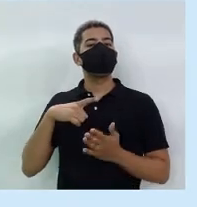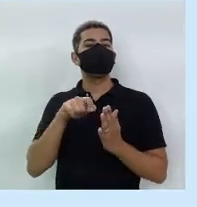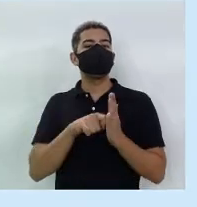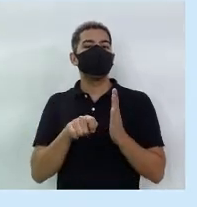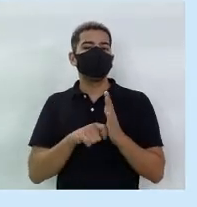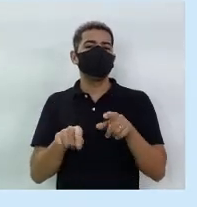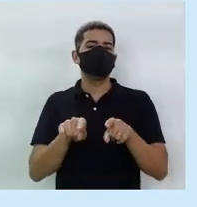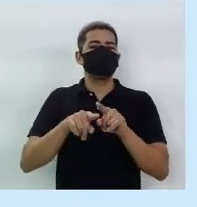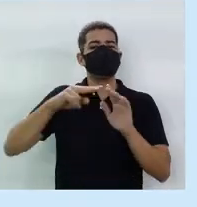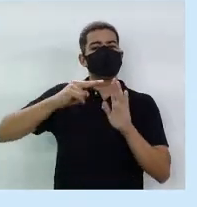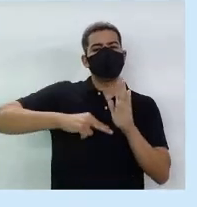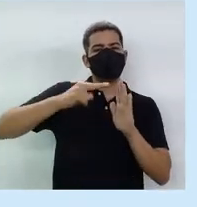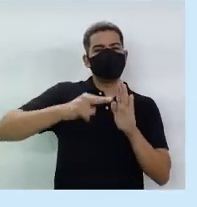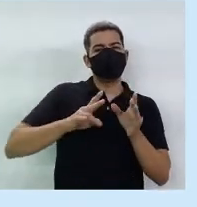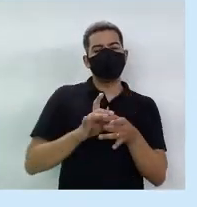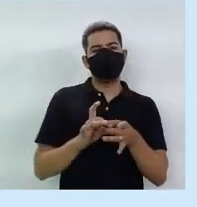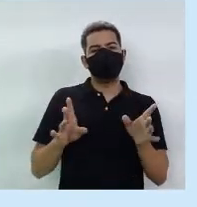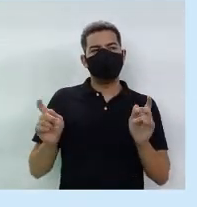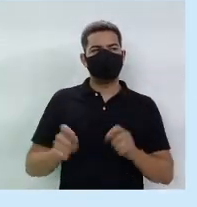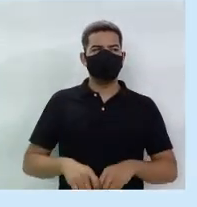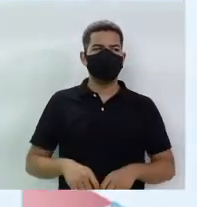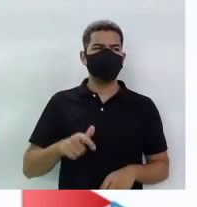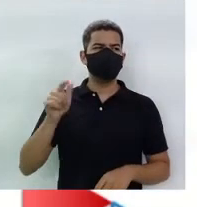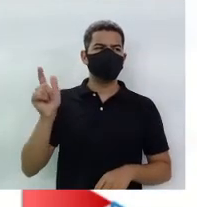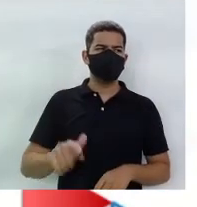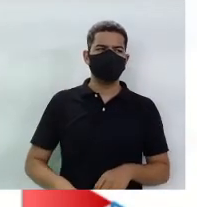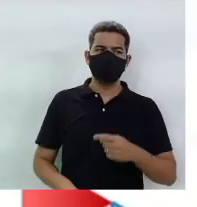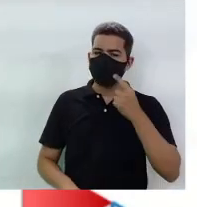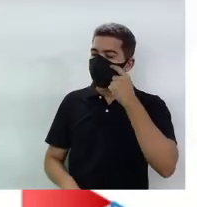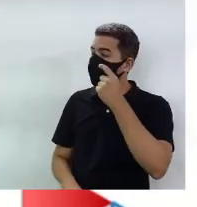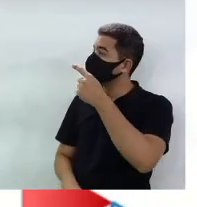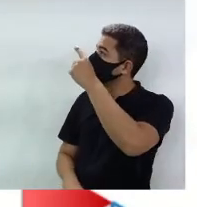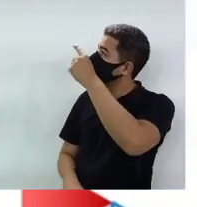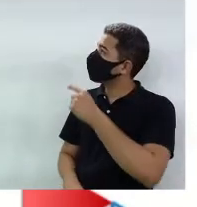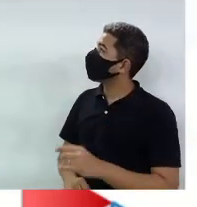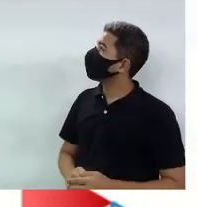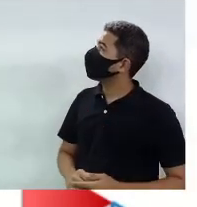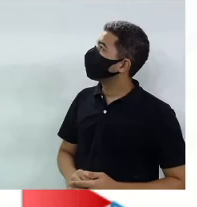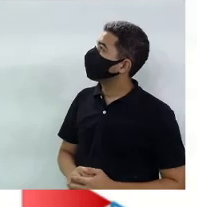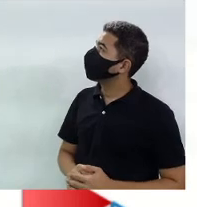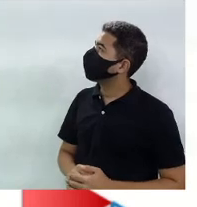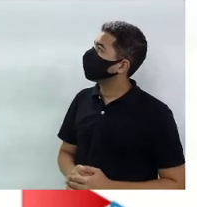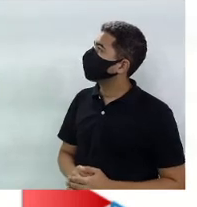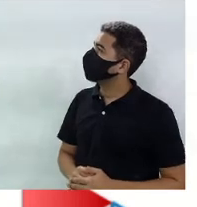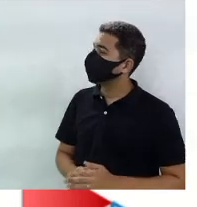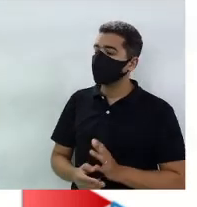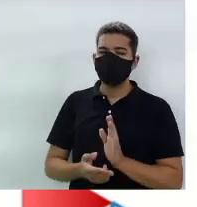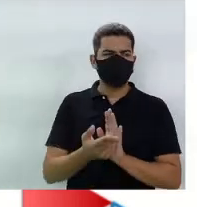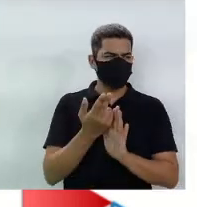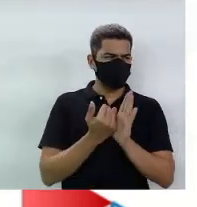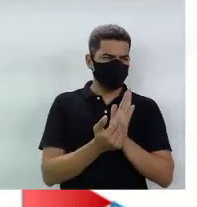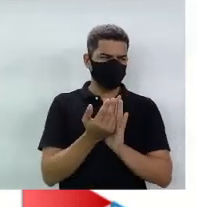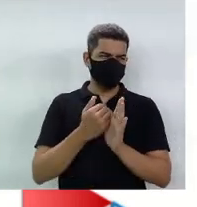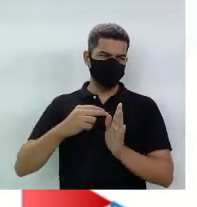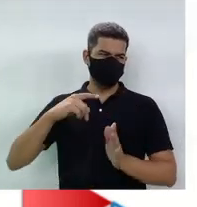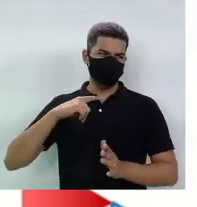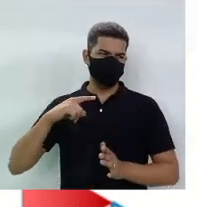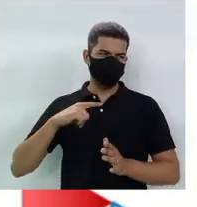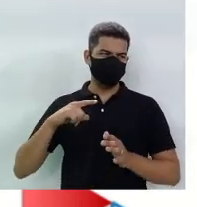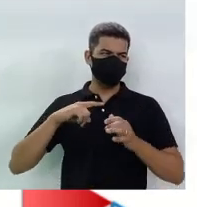de ler também. E aqui na tela, trago para vocês esse pequeno resumo. Denotação, sentido